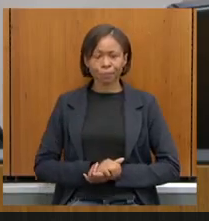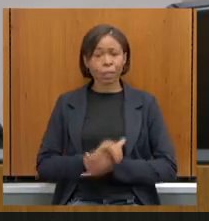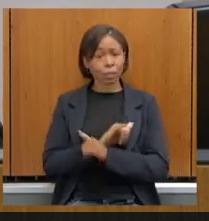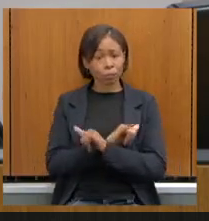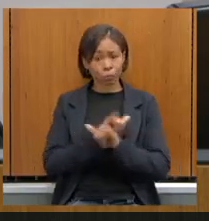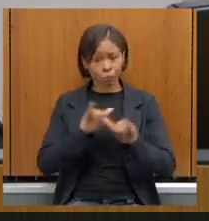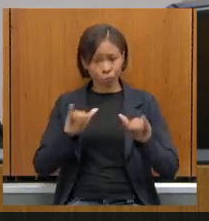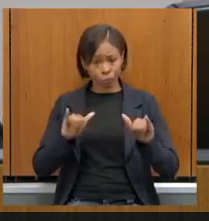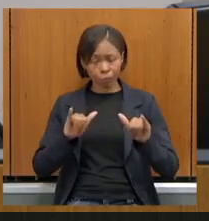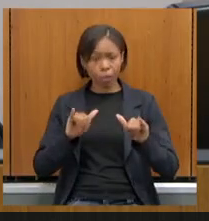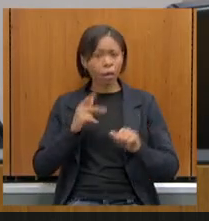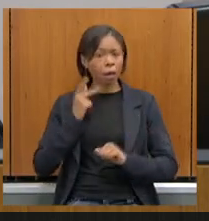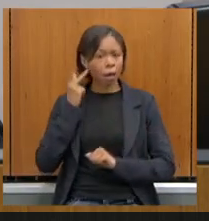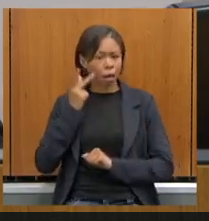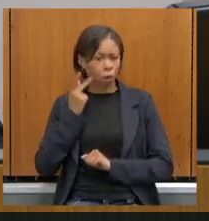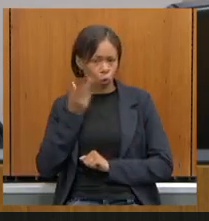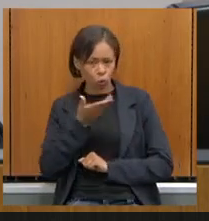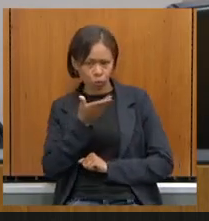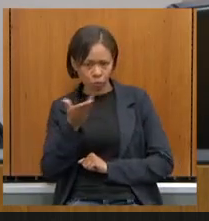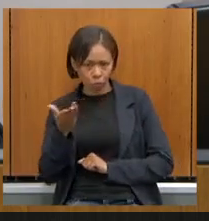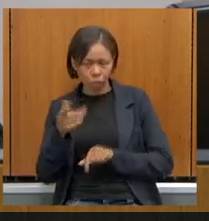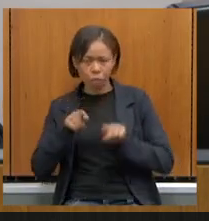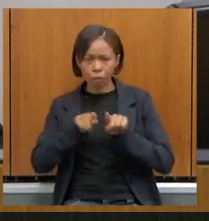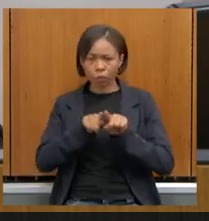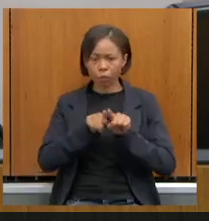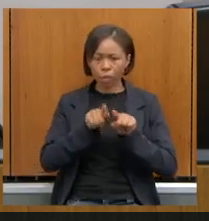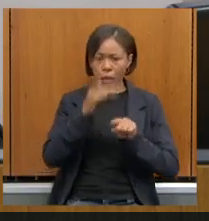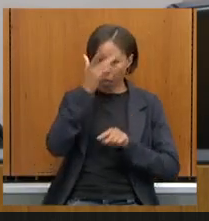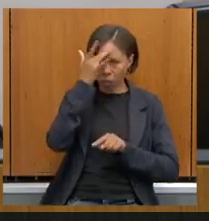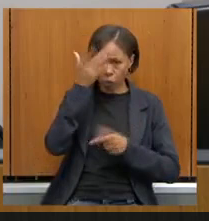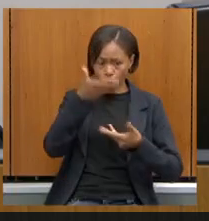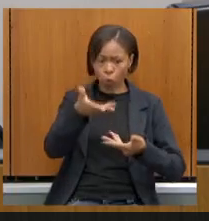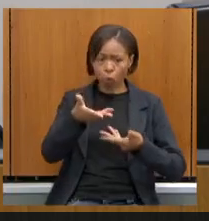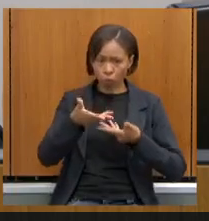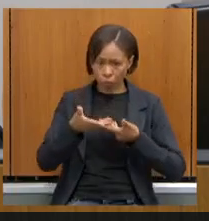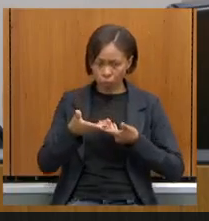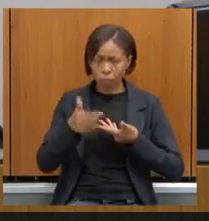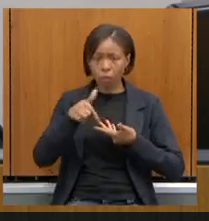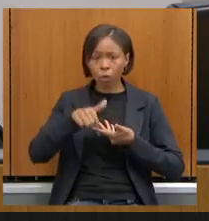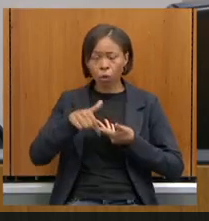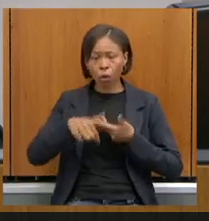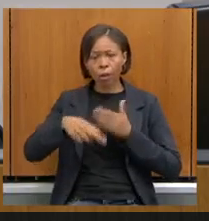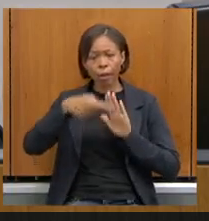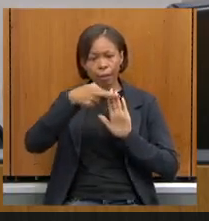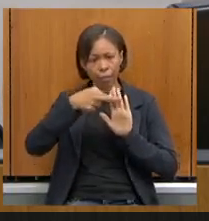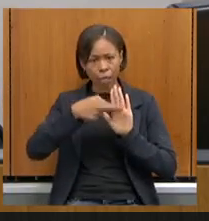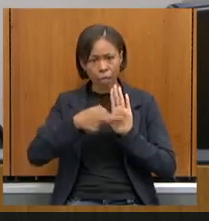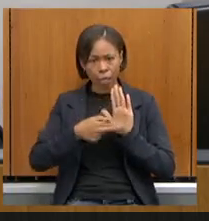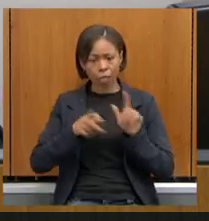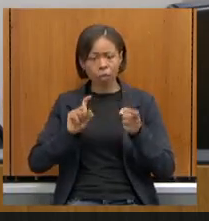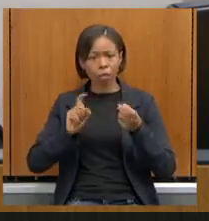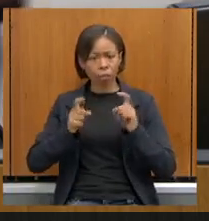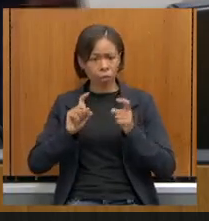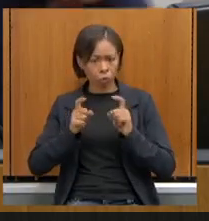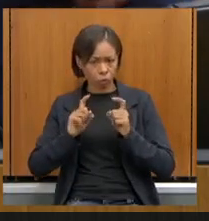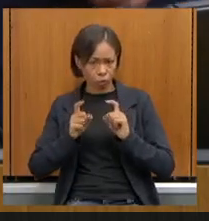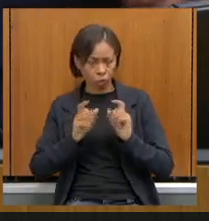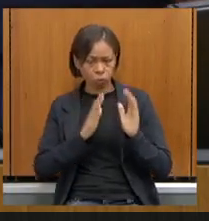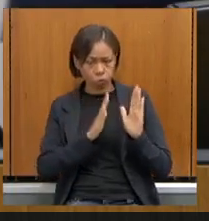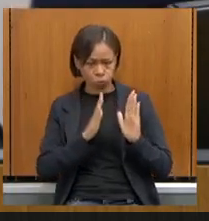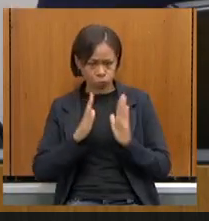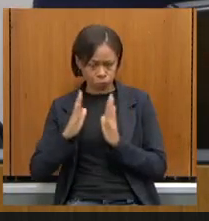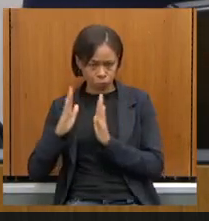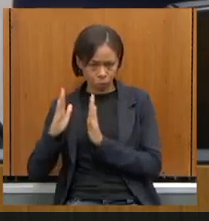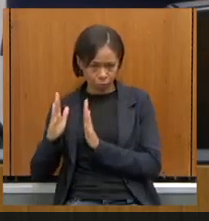convidados que os atos desta reunião obedecerão as seguintes normas e procedimentos.